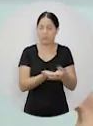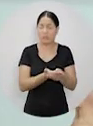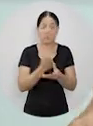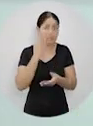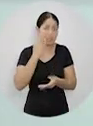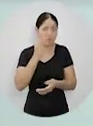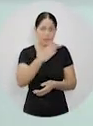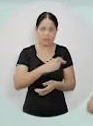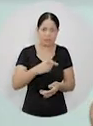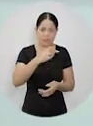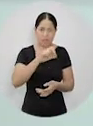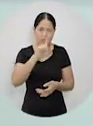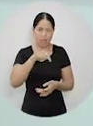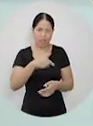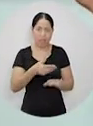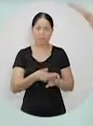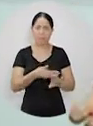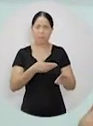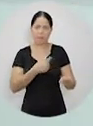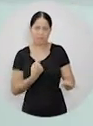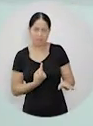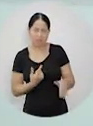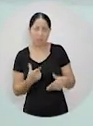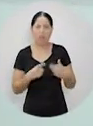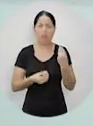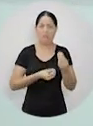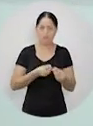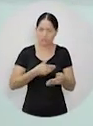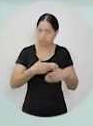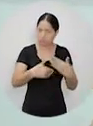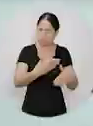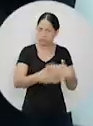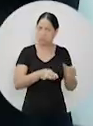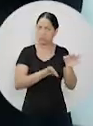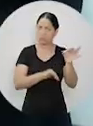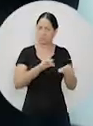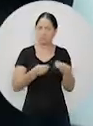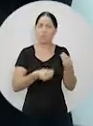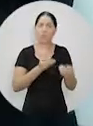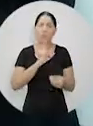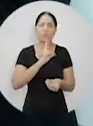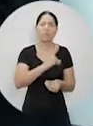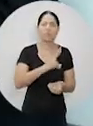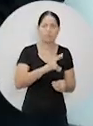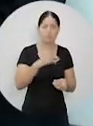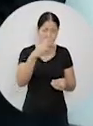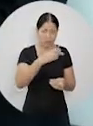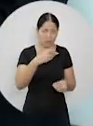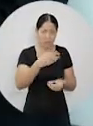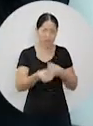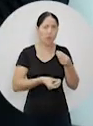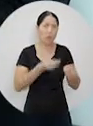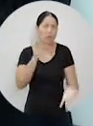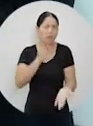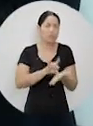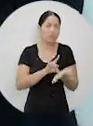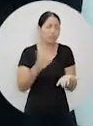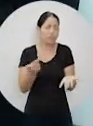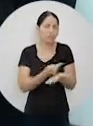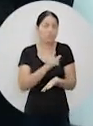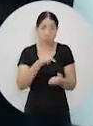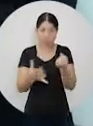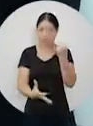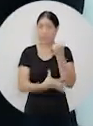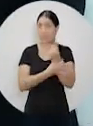se as investigações são isentas, são imparciais, se elas estão caminhando, qual o resultado dessas investigações. Então, a